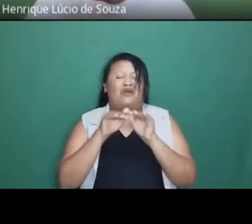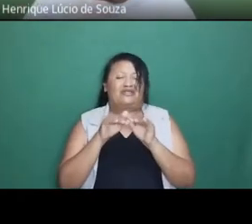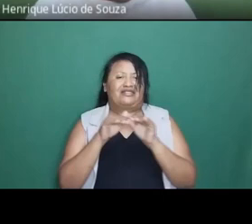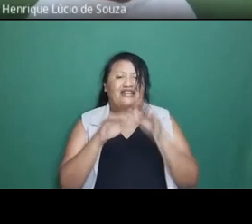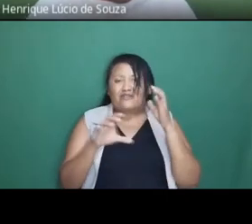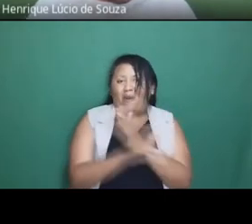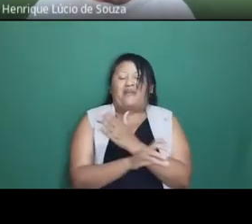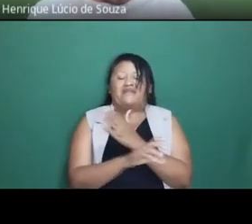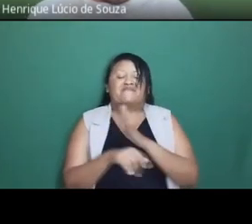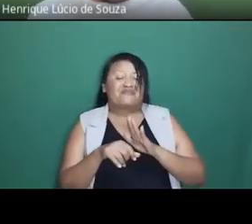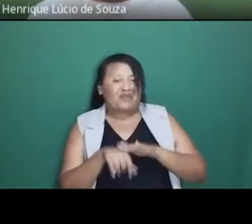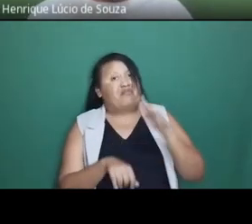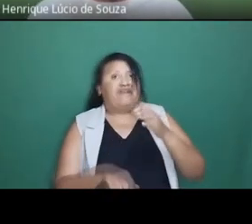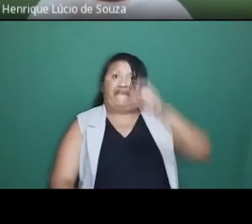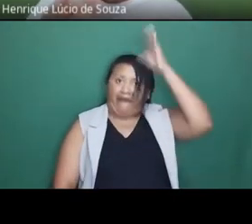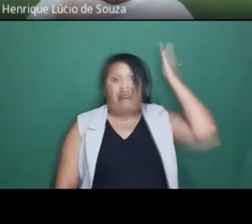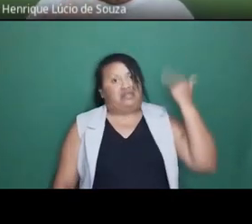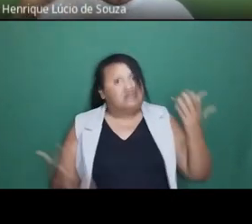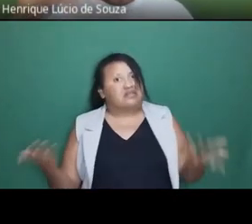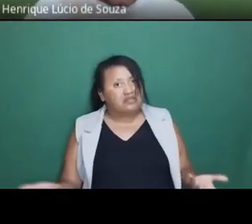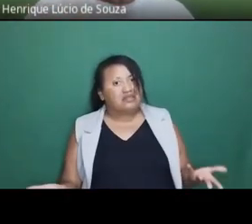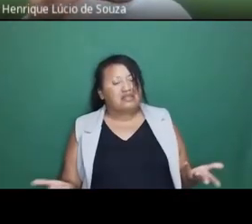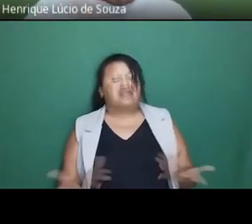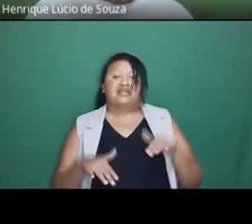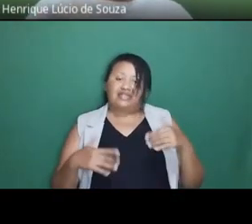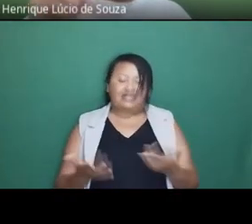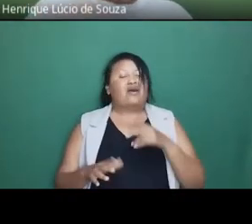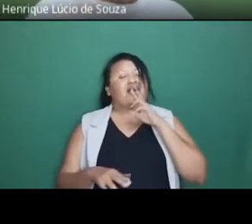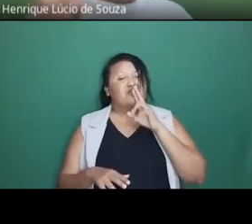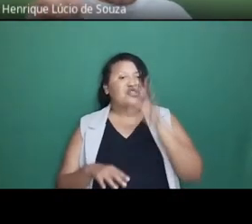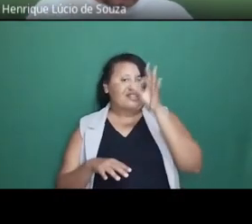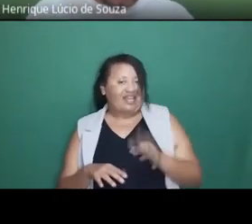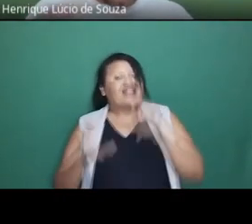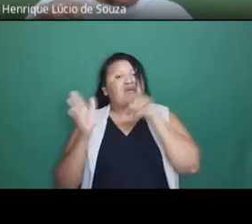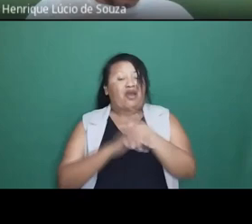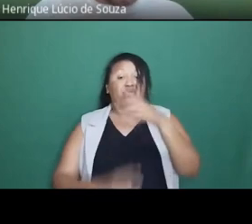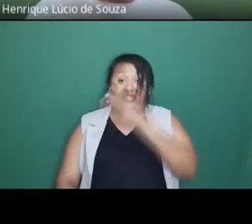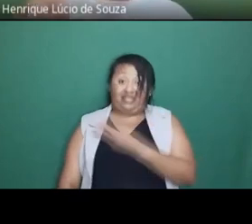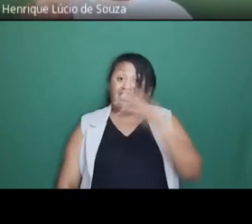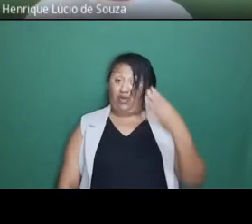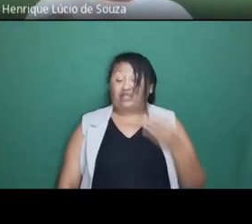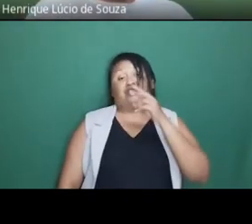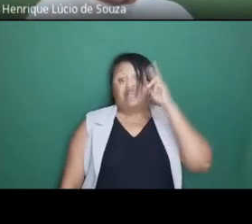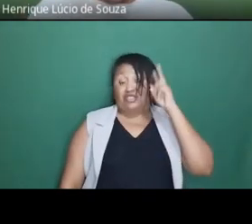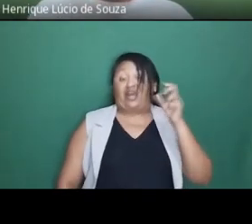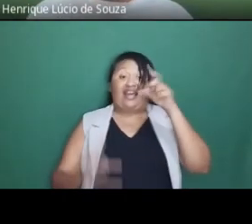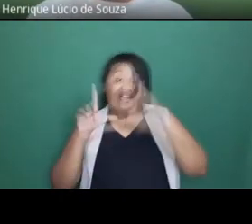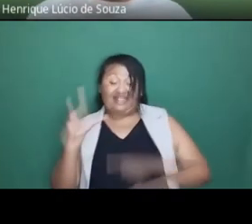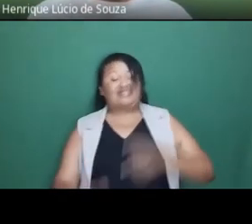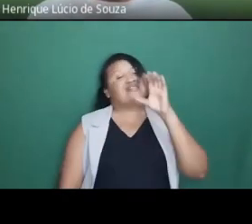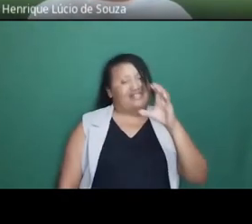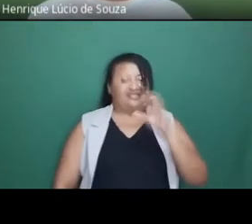é quanto mais na Roma antiga então gabarito correto a questão 34 de história é a letra